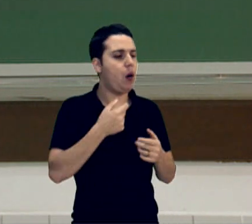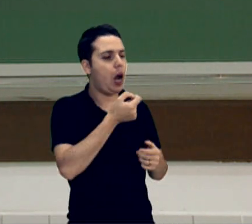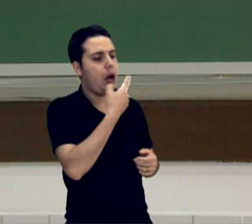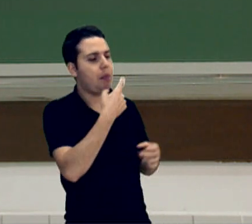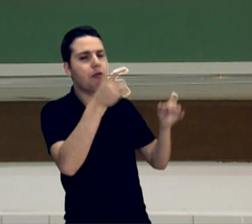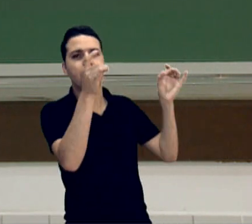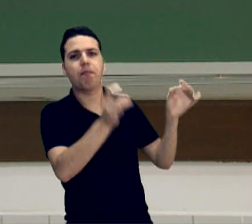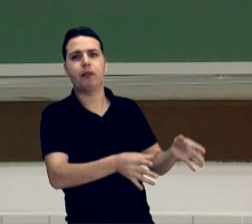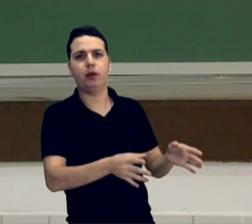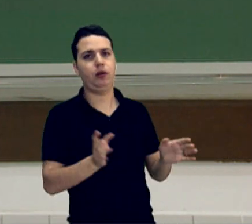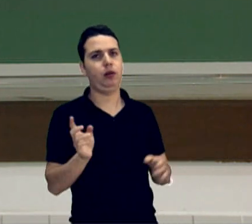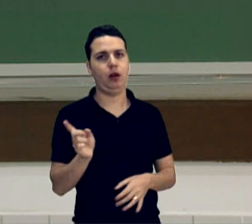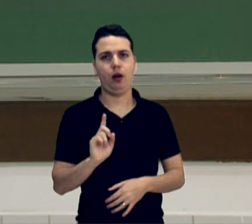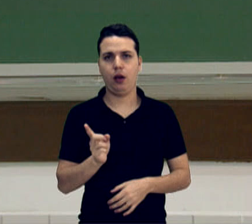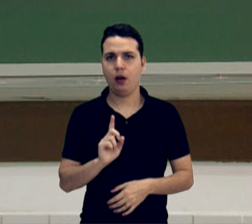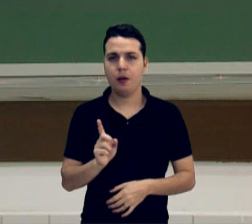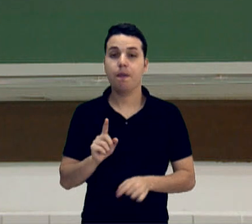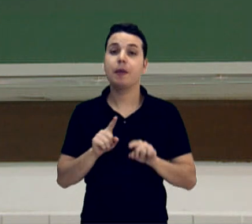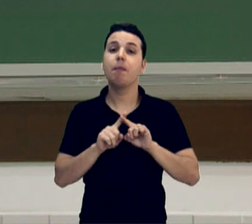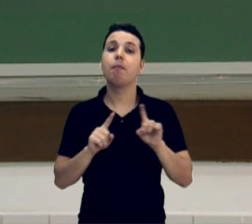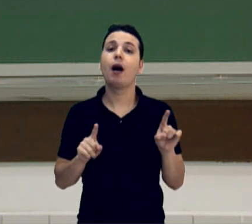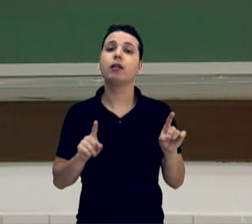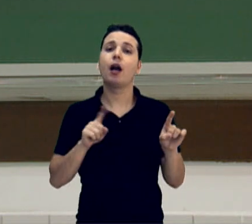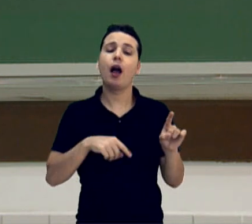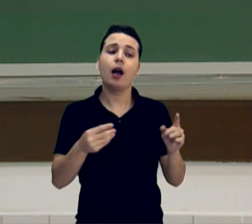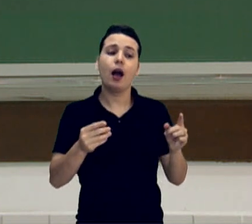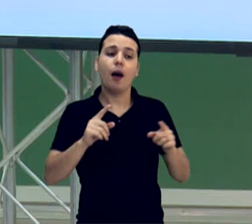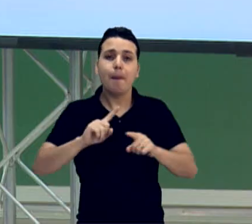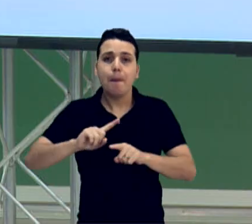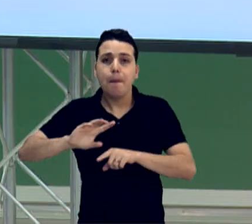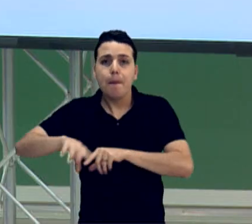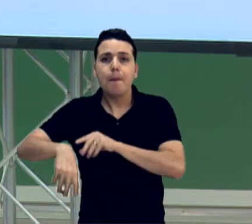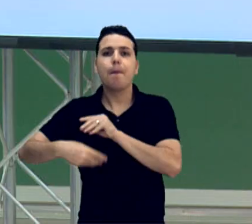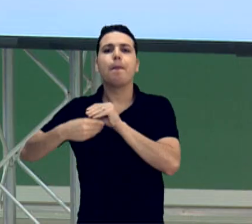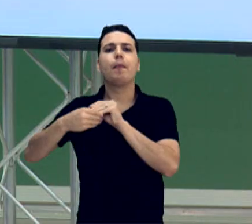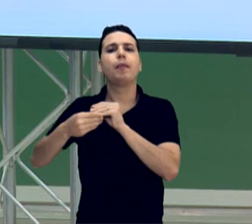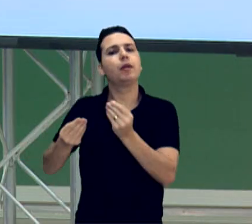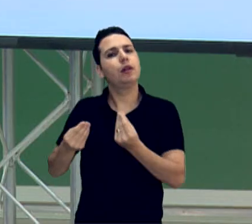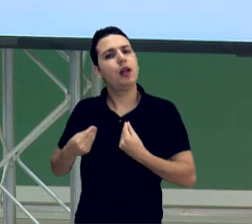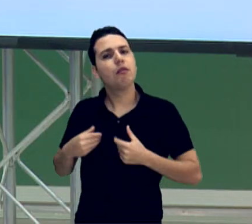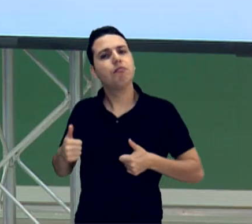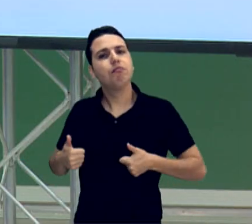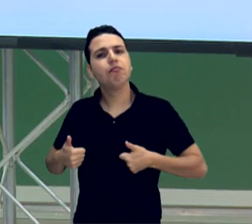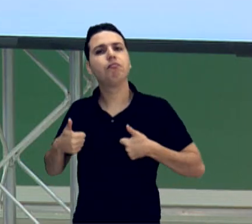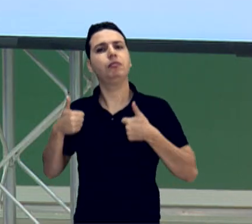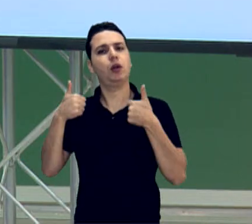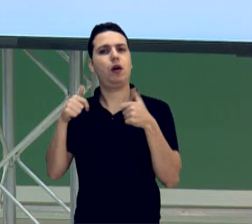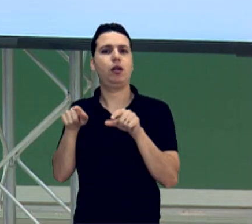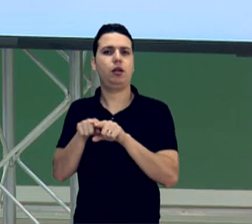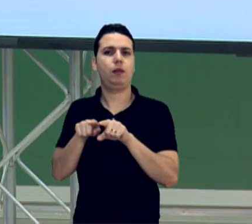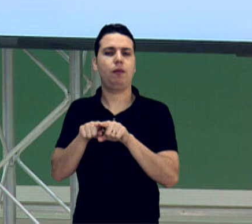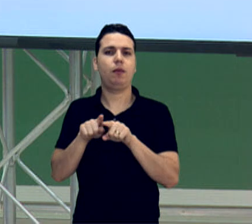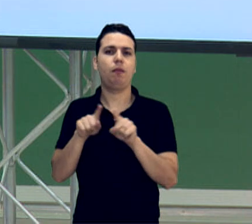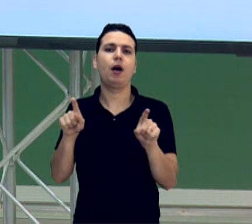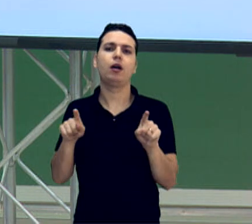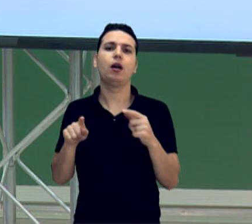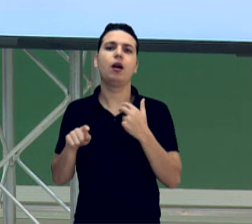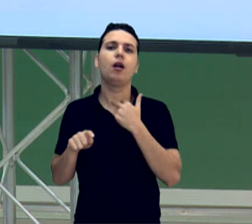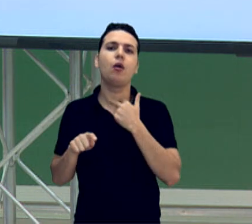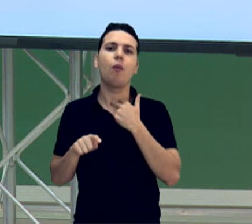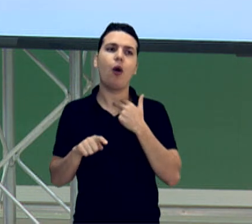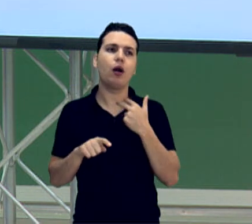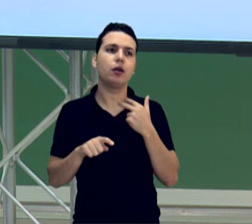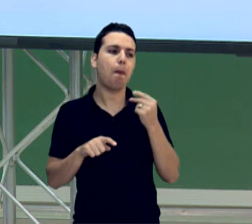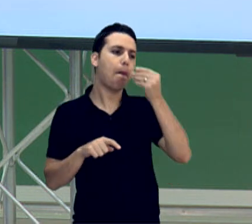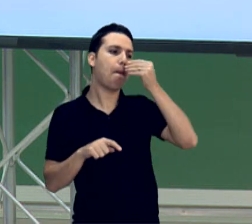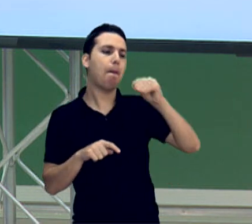remédios e ir. Não, mas é algo mais, algo que faz com que a gente melhore, né? Sem desconsiderar os